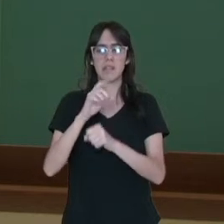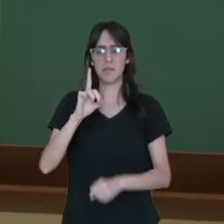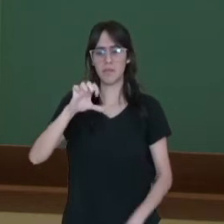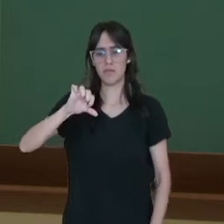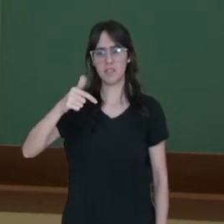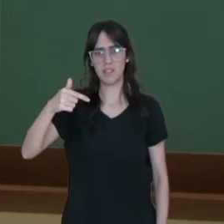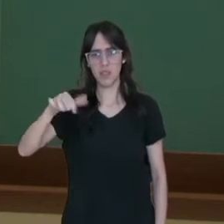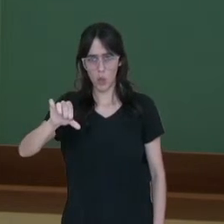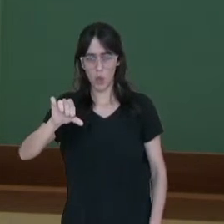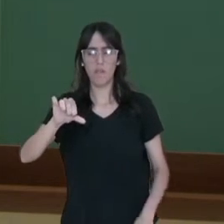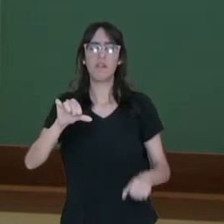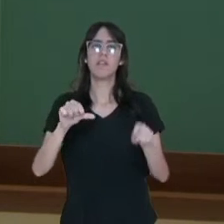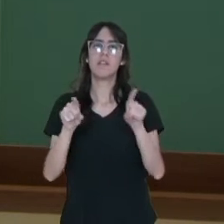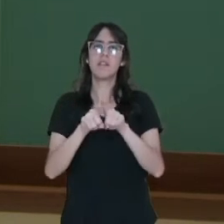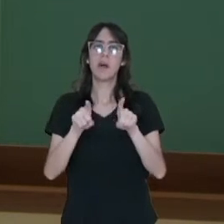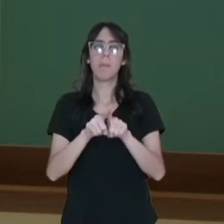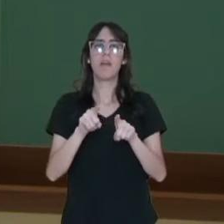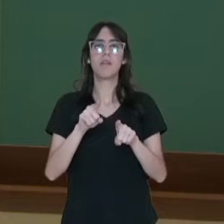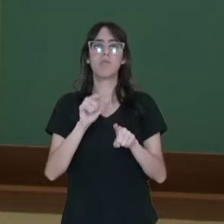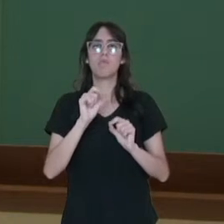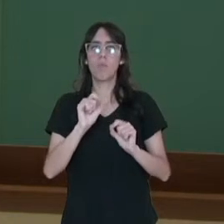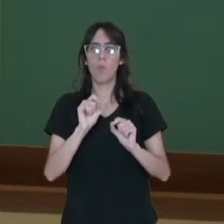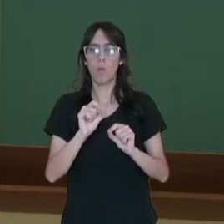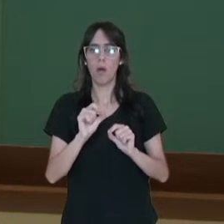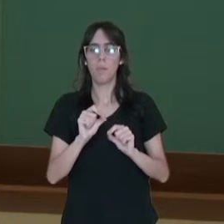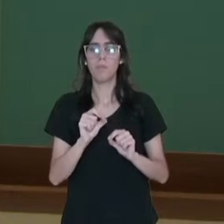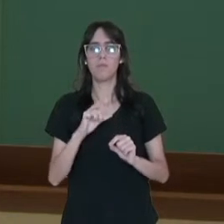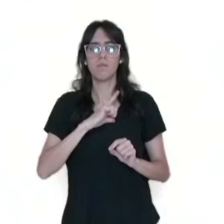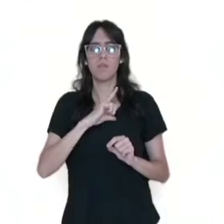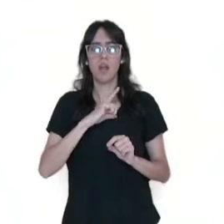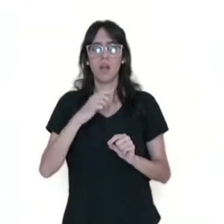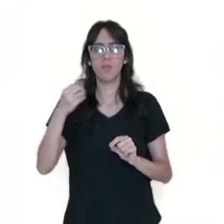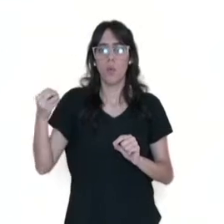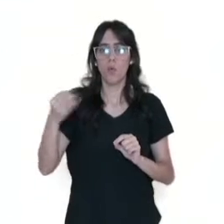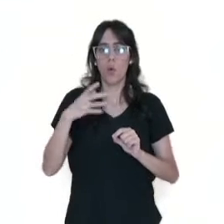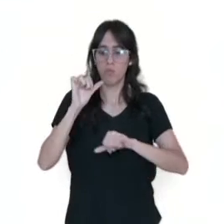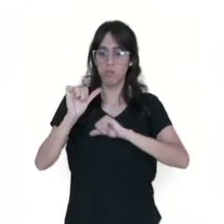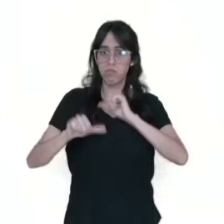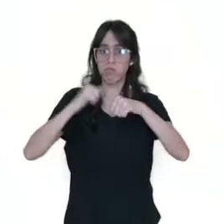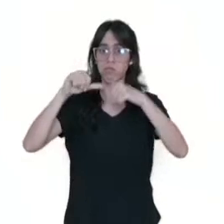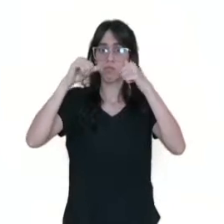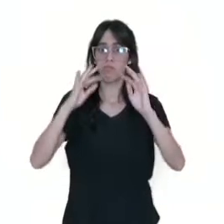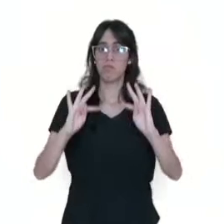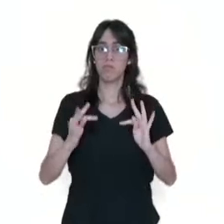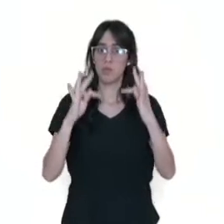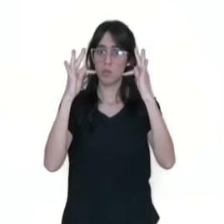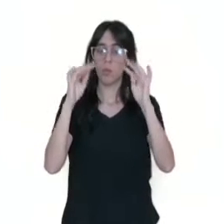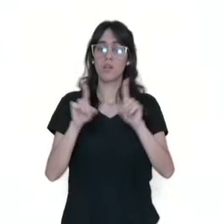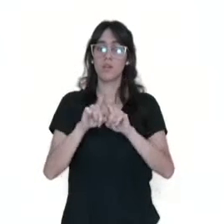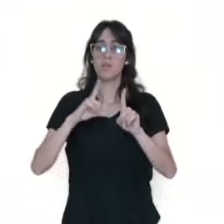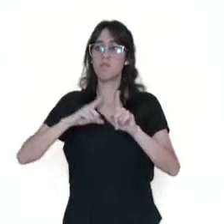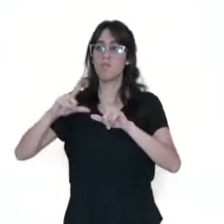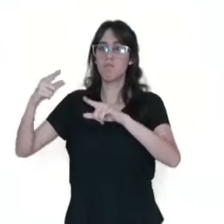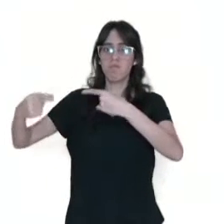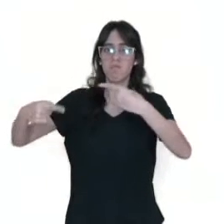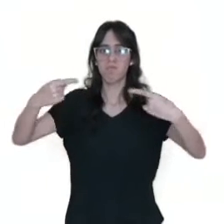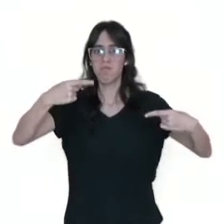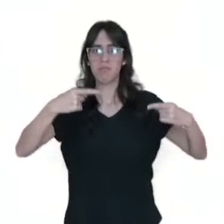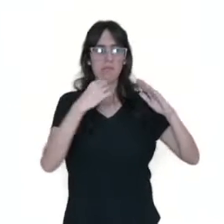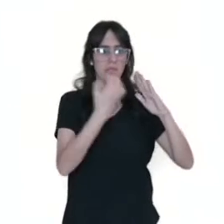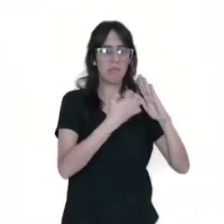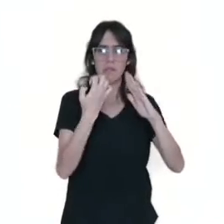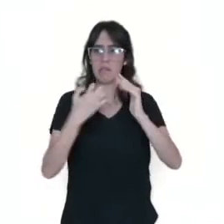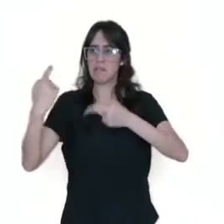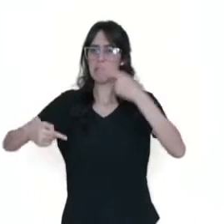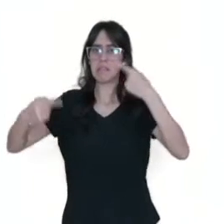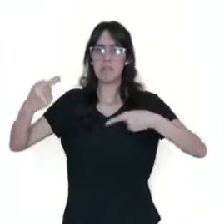1979. Ainda, o estímulo à inovação tecnológica no país e a competitividade entre as empresas,